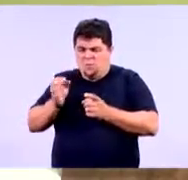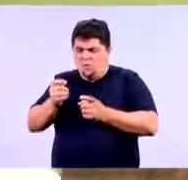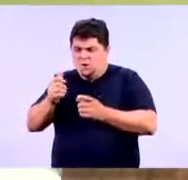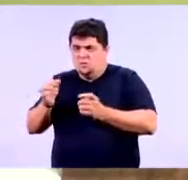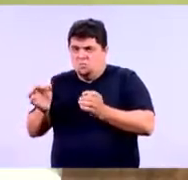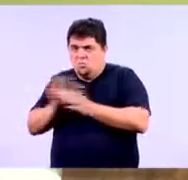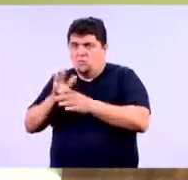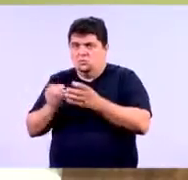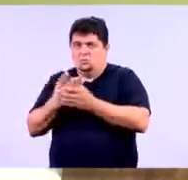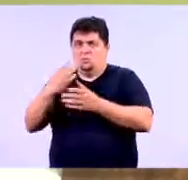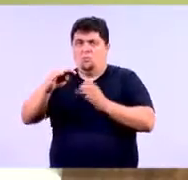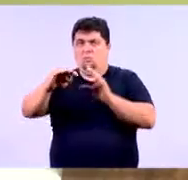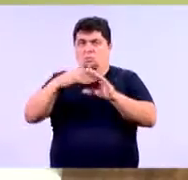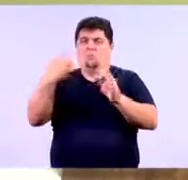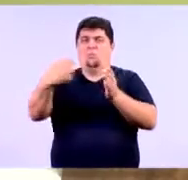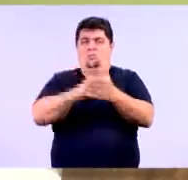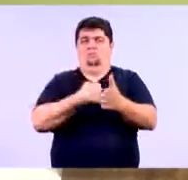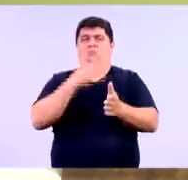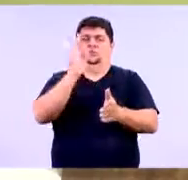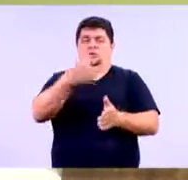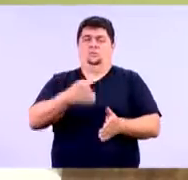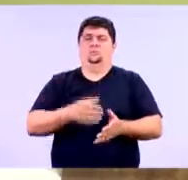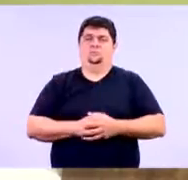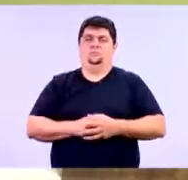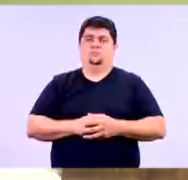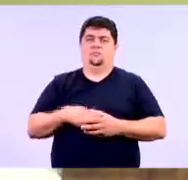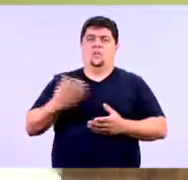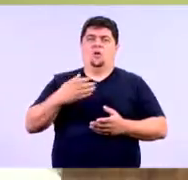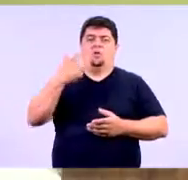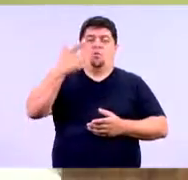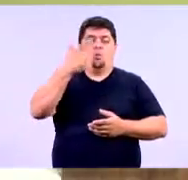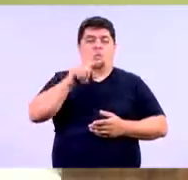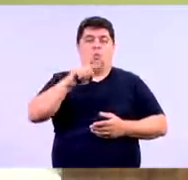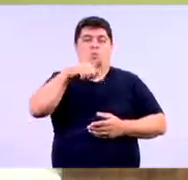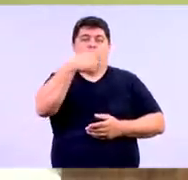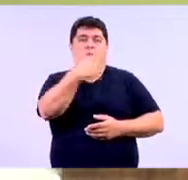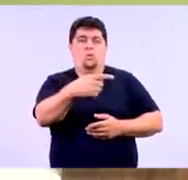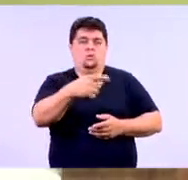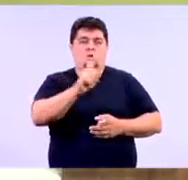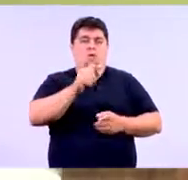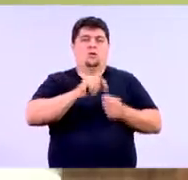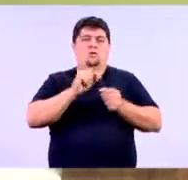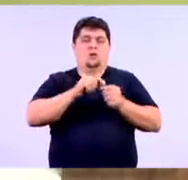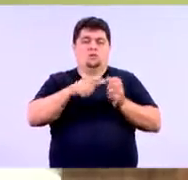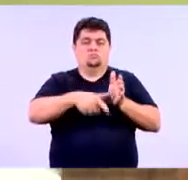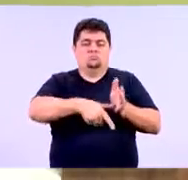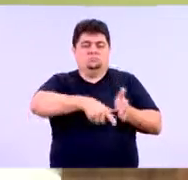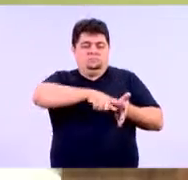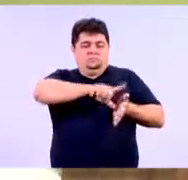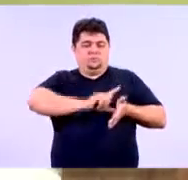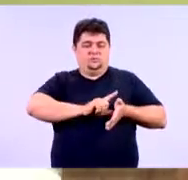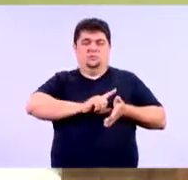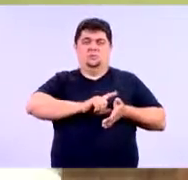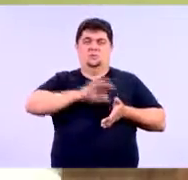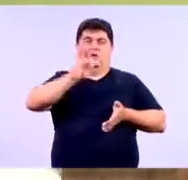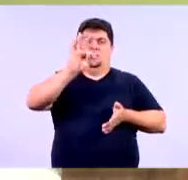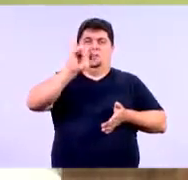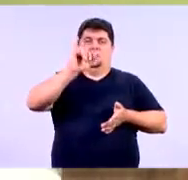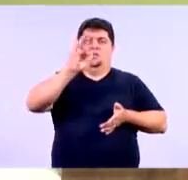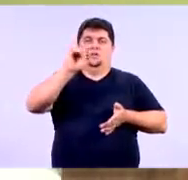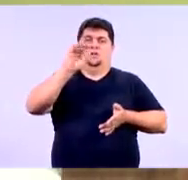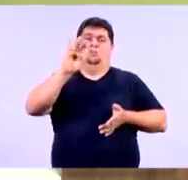ok? Então, o próximo princípio que nós temos é da anterioridade tributária, né, professor? Exatamente, então, que iremos abordar